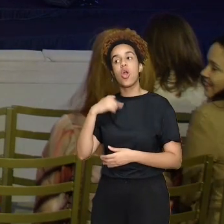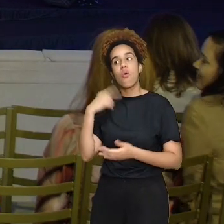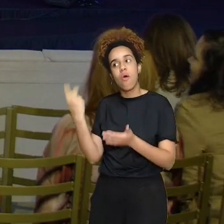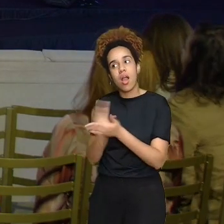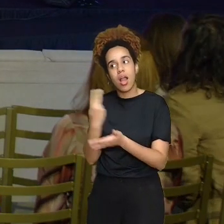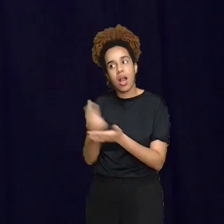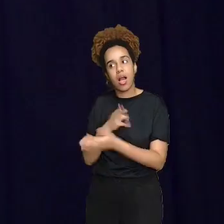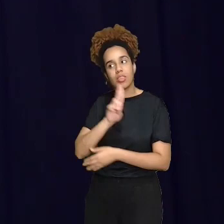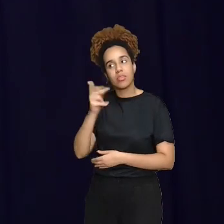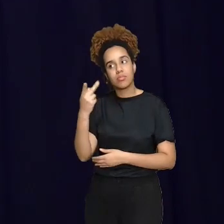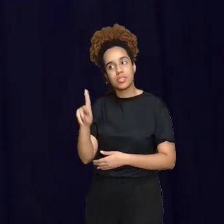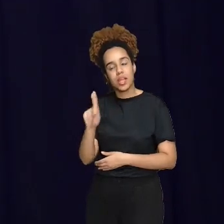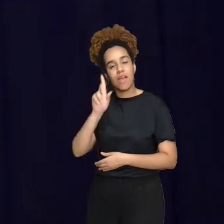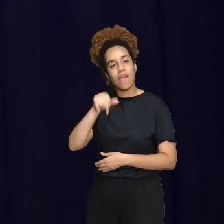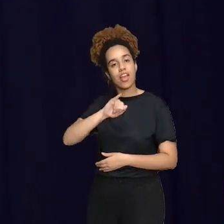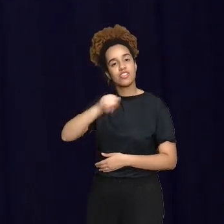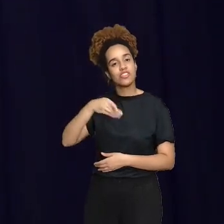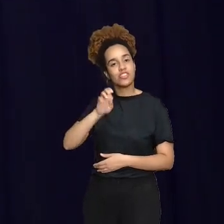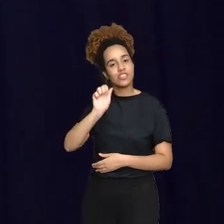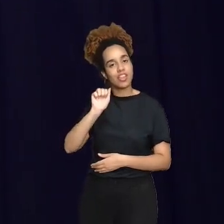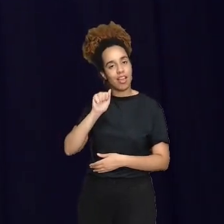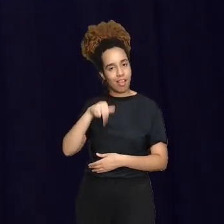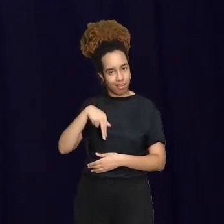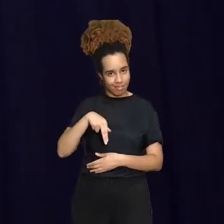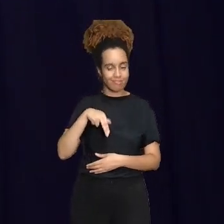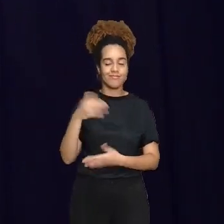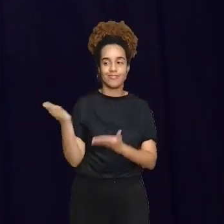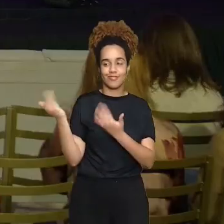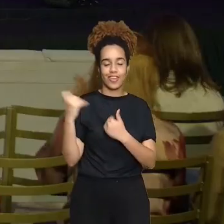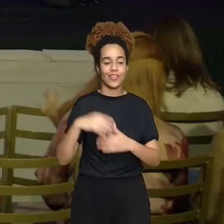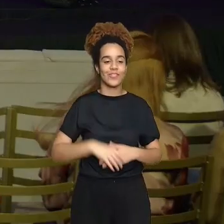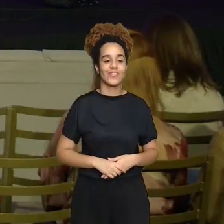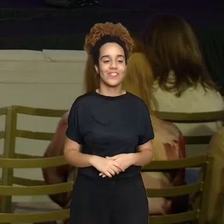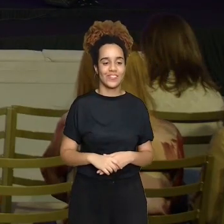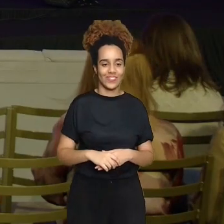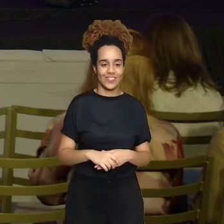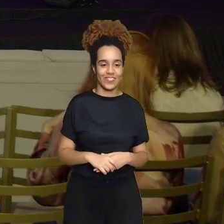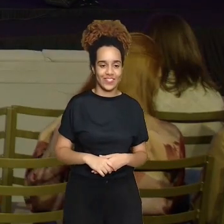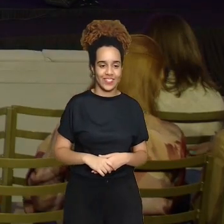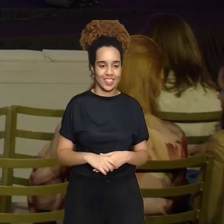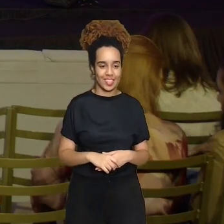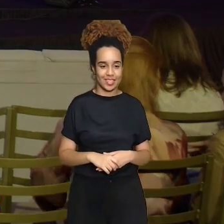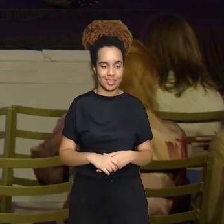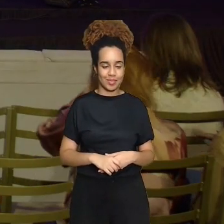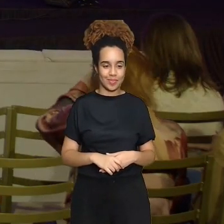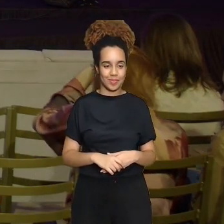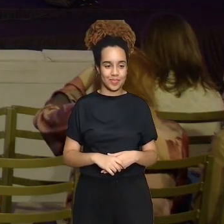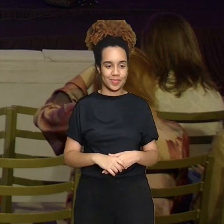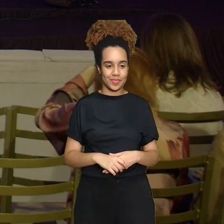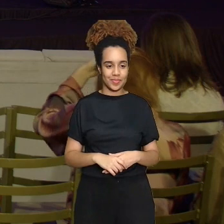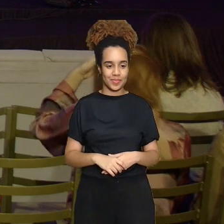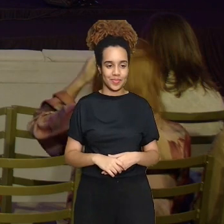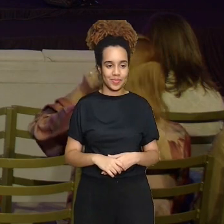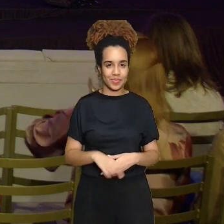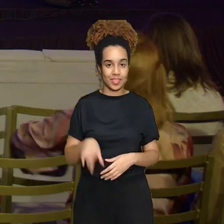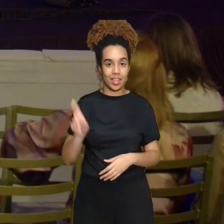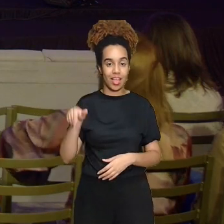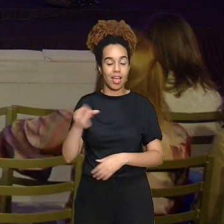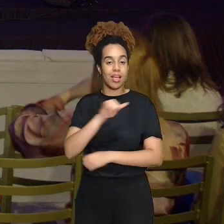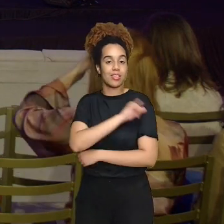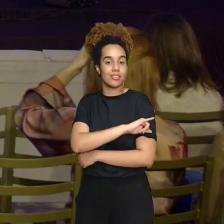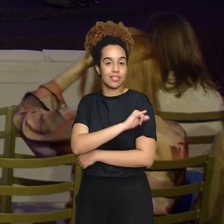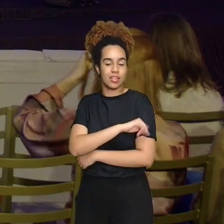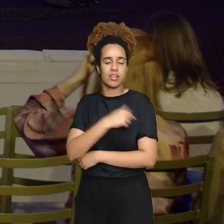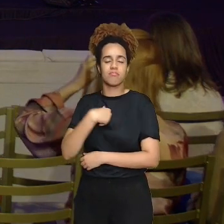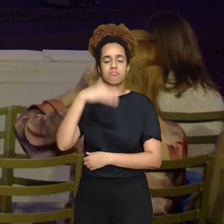Jean Guilherme. Vem, Jean. Vem pra cima. Do Rio de Janeiro, eu fiquei sabendo uma coisa,